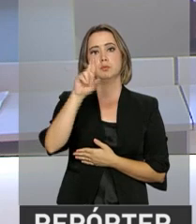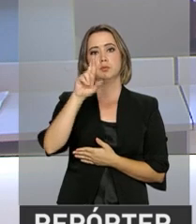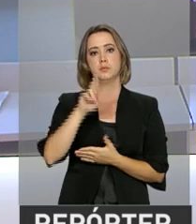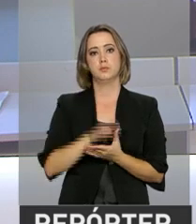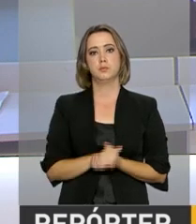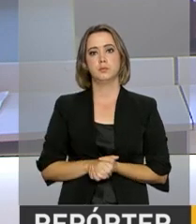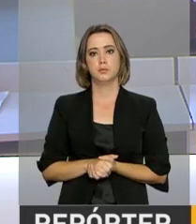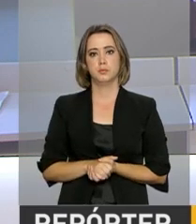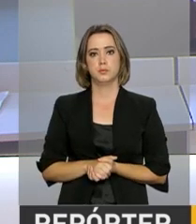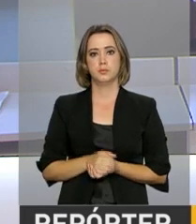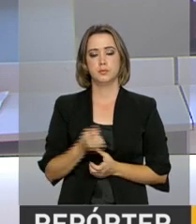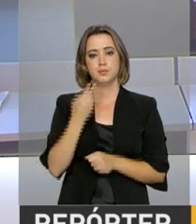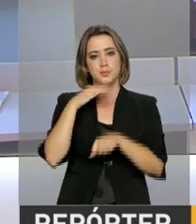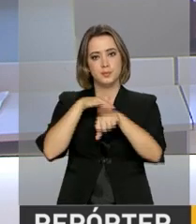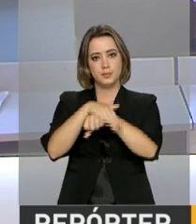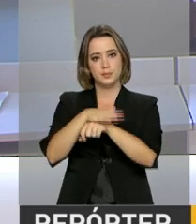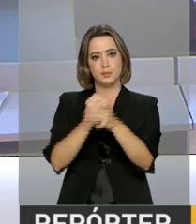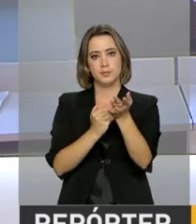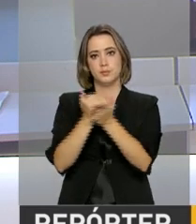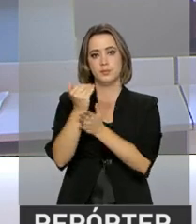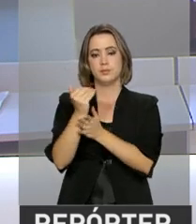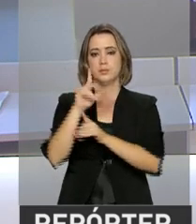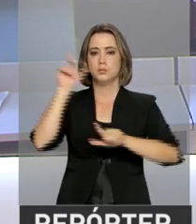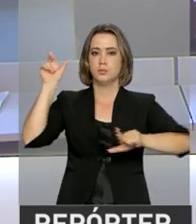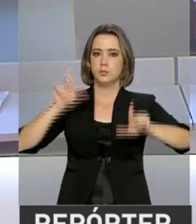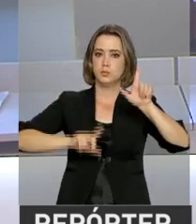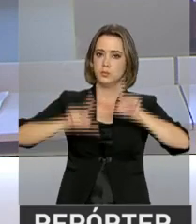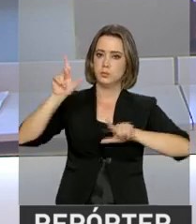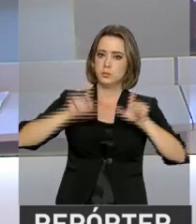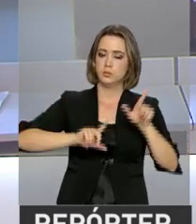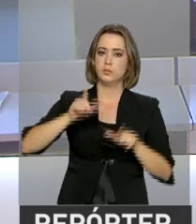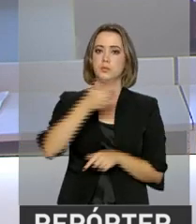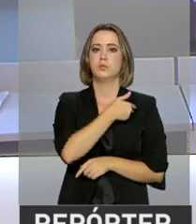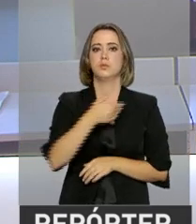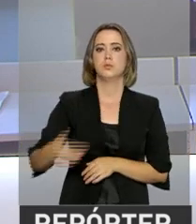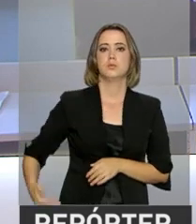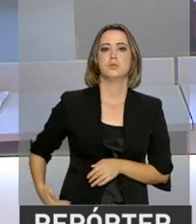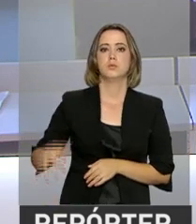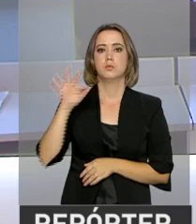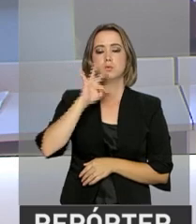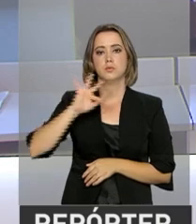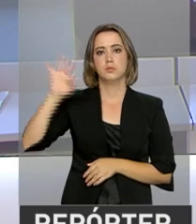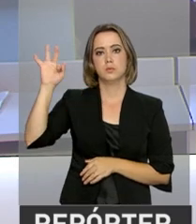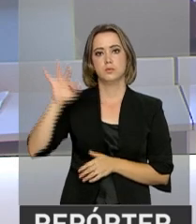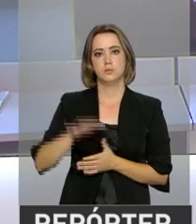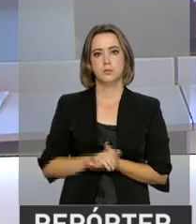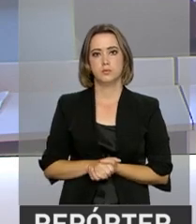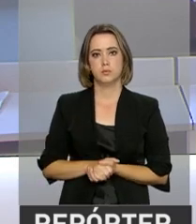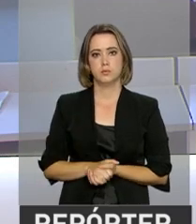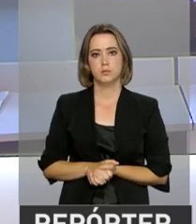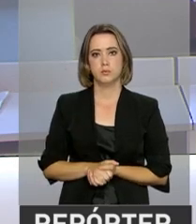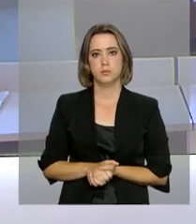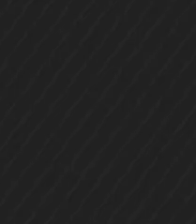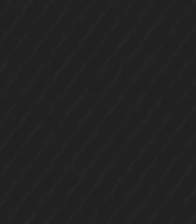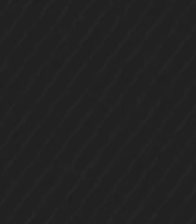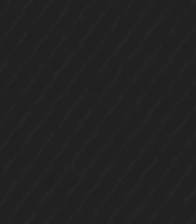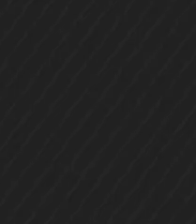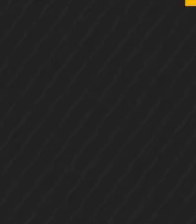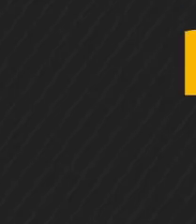repórter NBR uma boa noite para você e continue com a gente aqui na NBR a TV do Governo